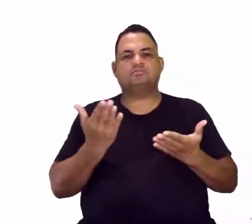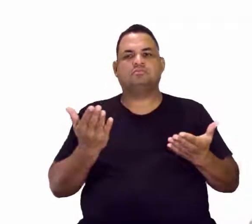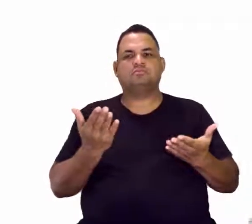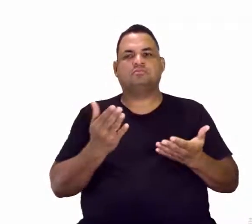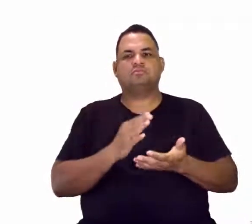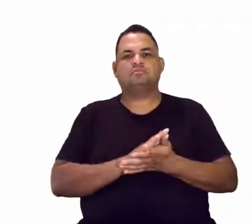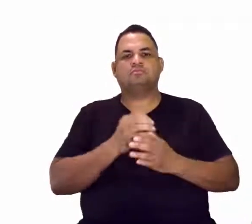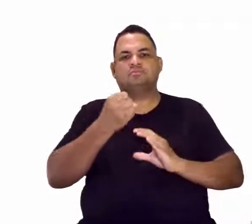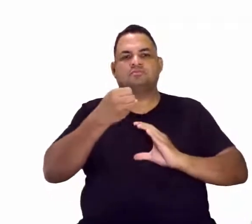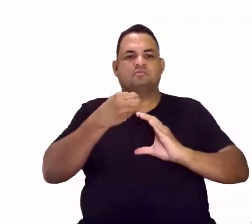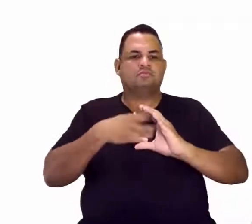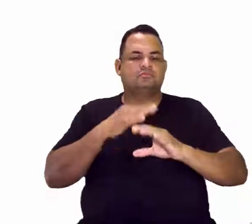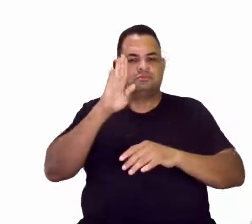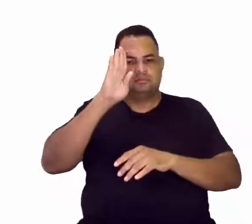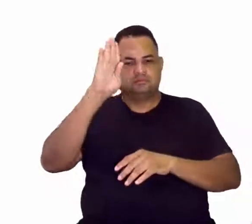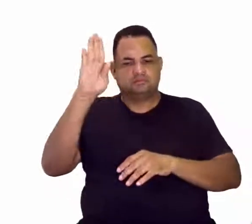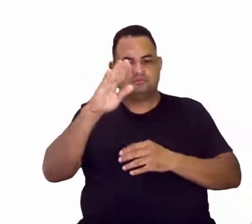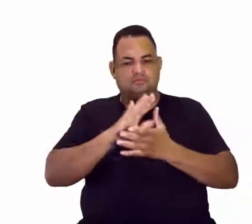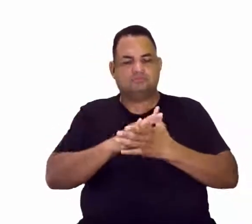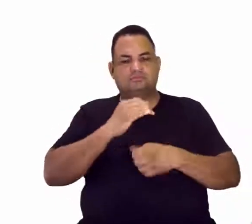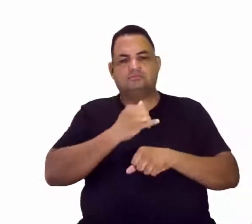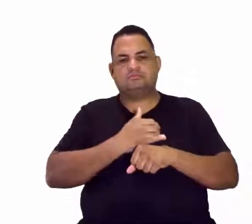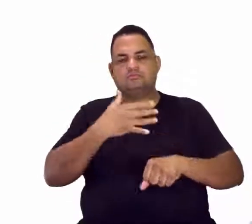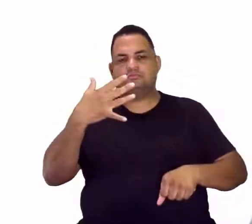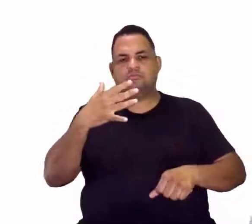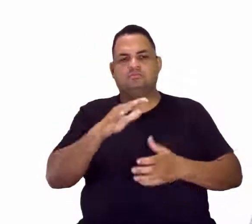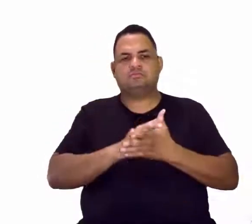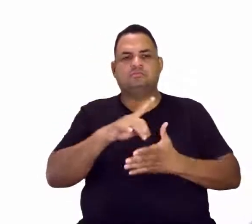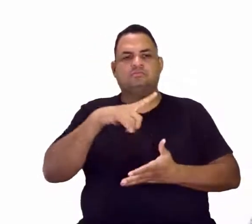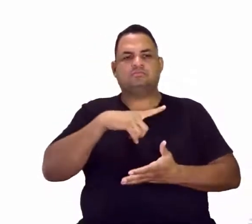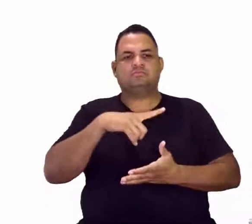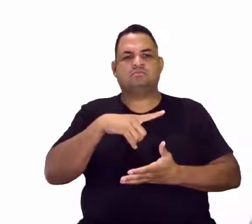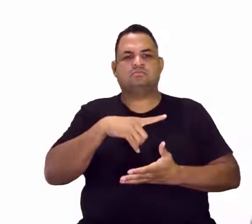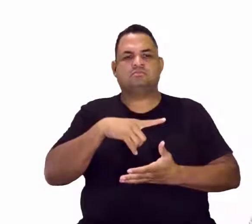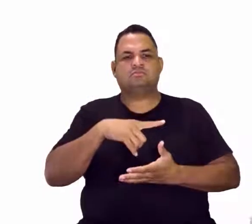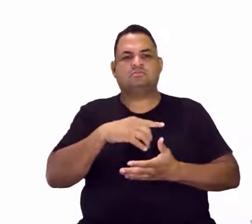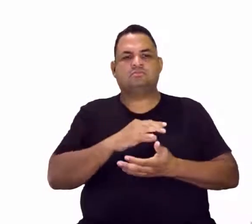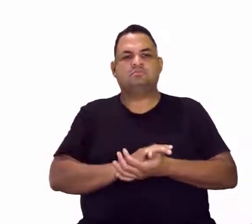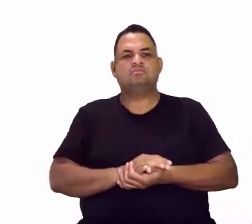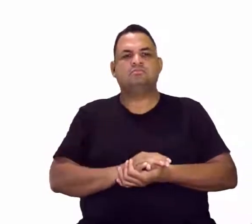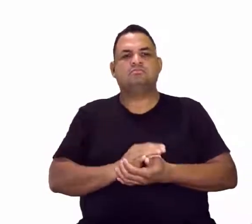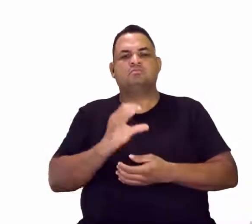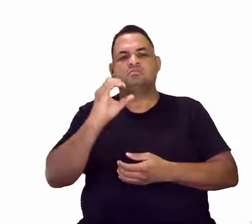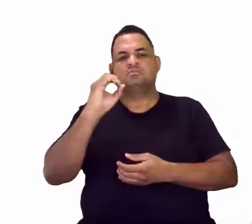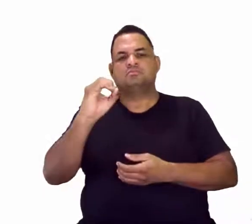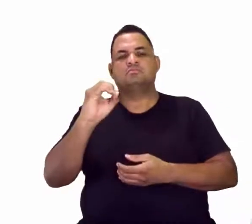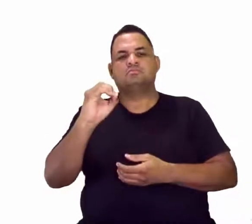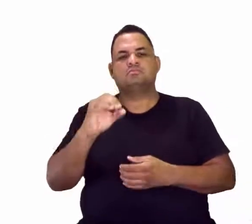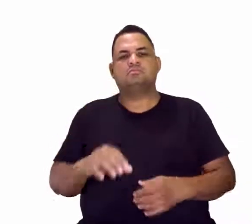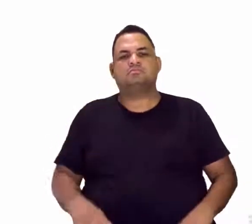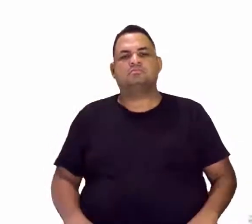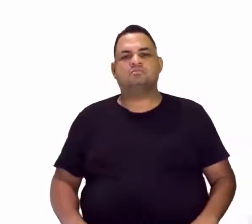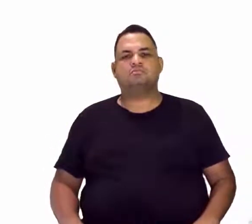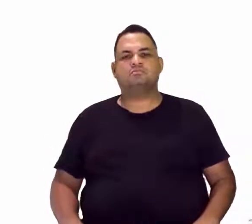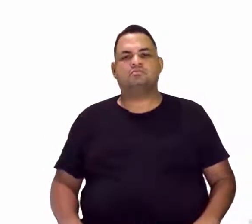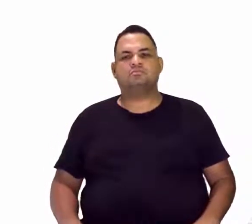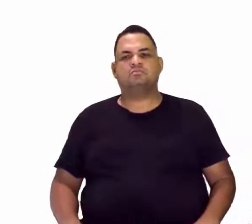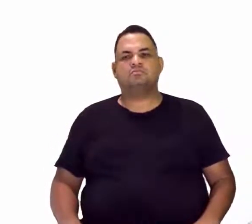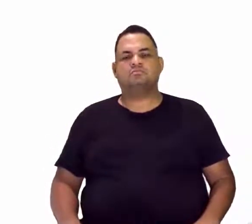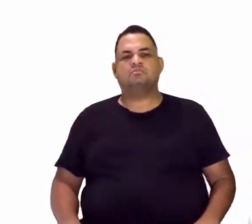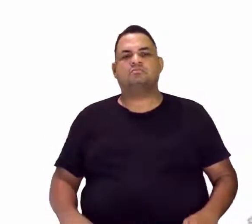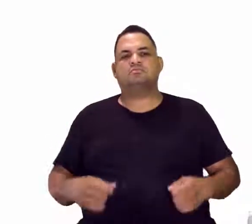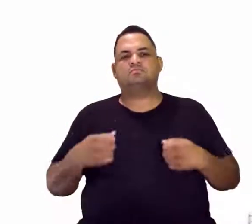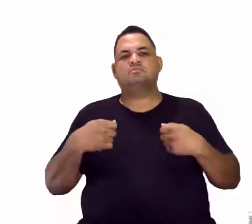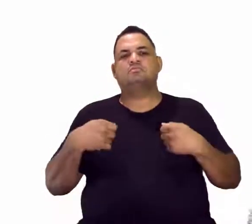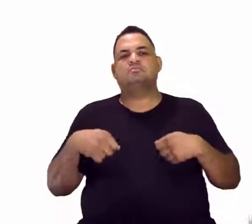ali a característica principal dos ácidos. Nós vamos ter o oxigênio, mas a gente vai ter que